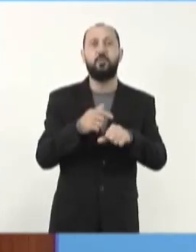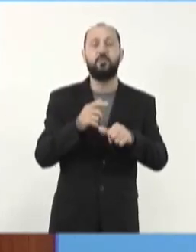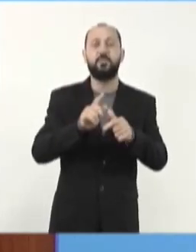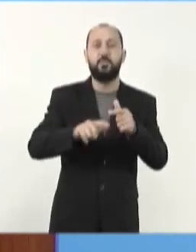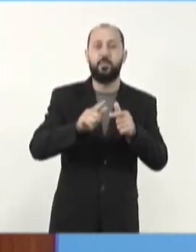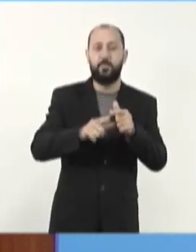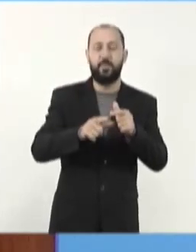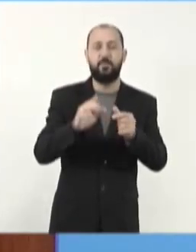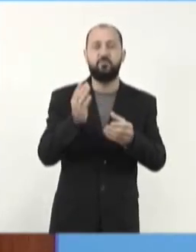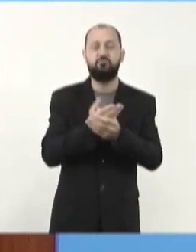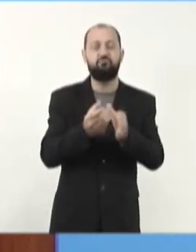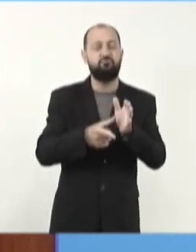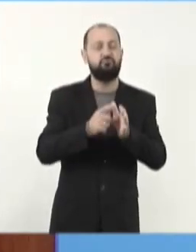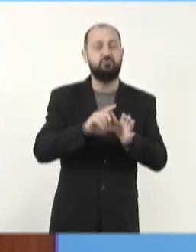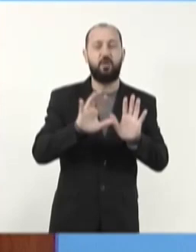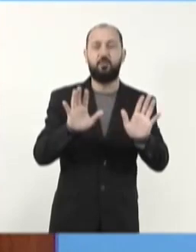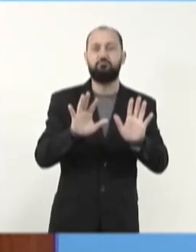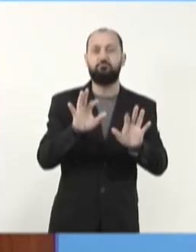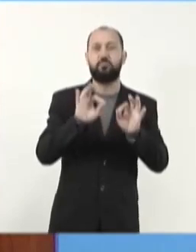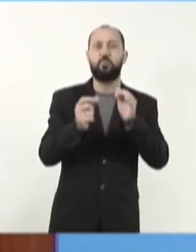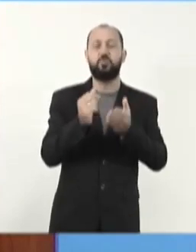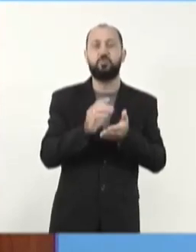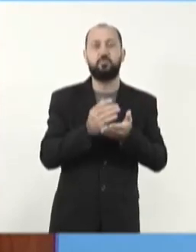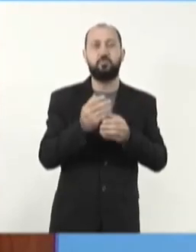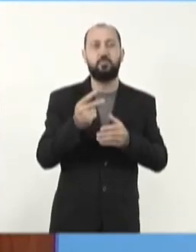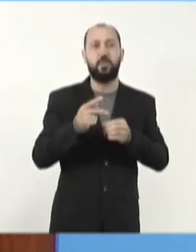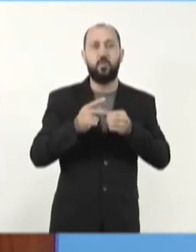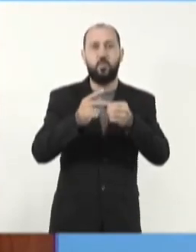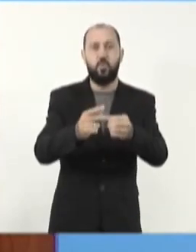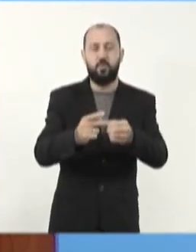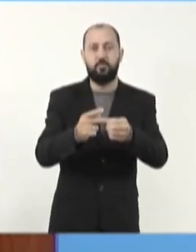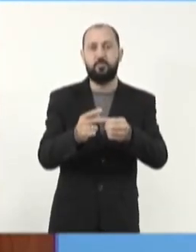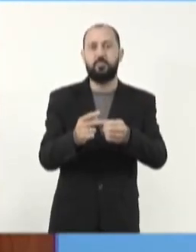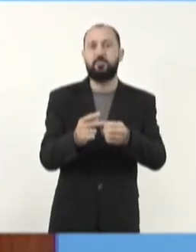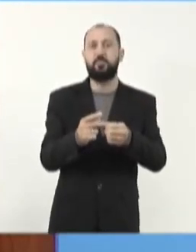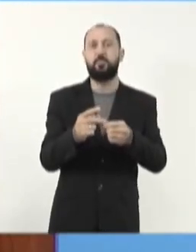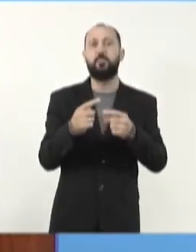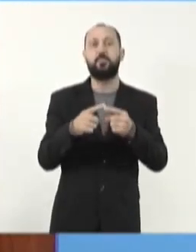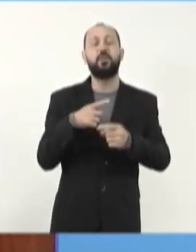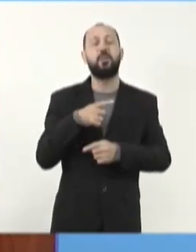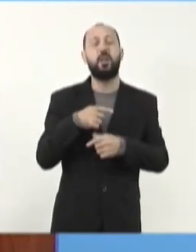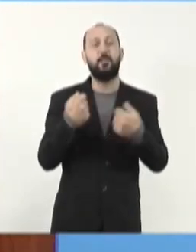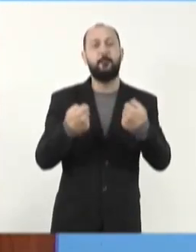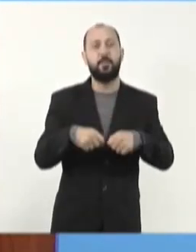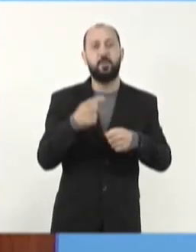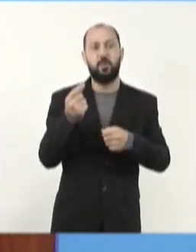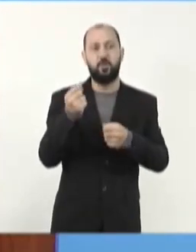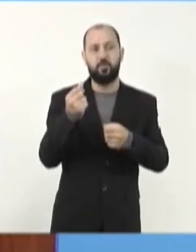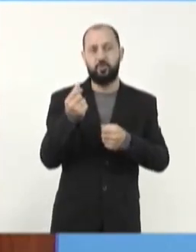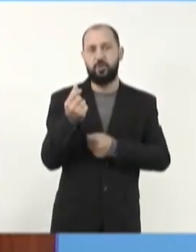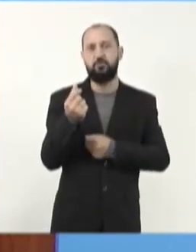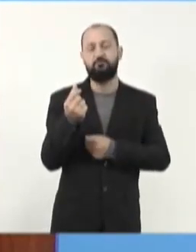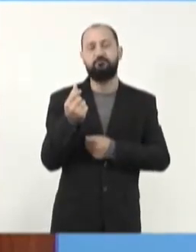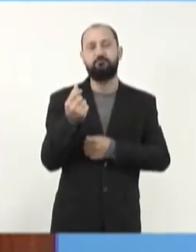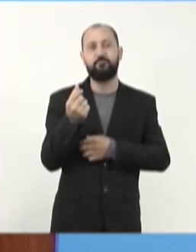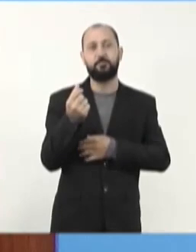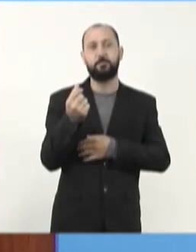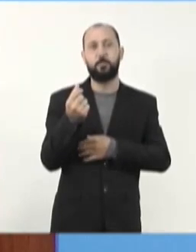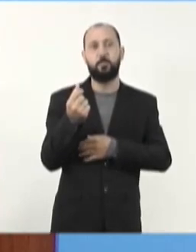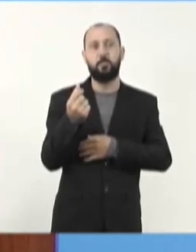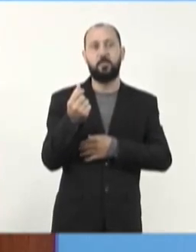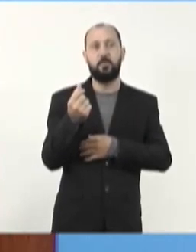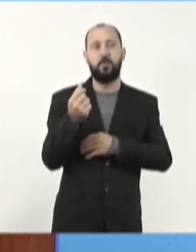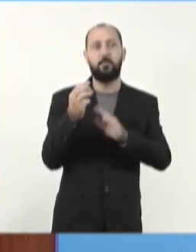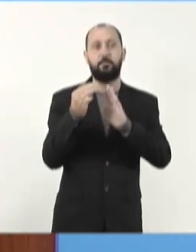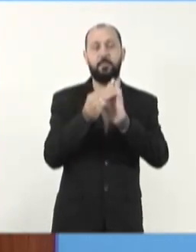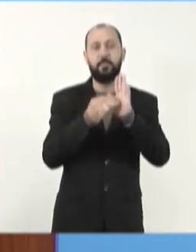judiciais com recurso por parte da Procuradoria, porque a demanda exige o recurso, isso é